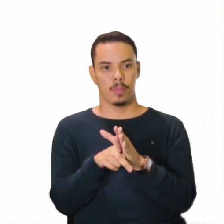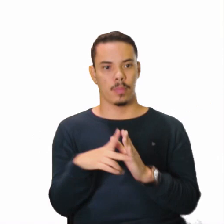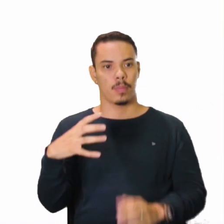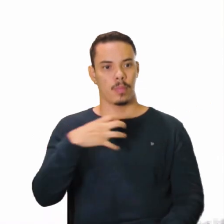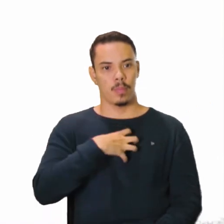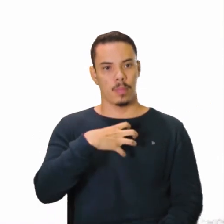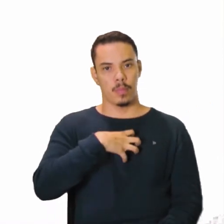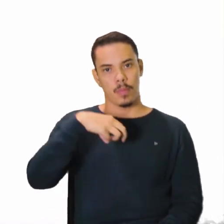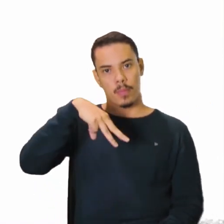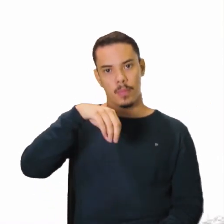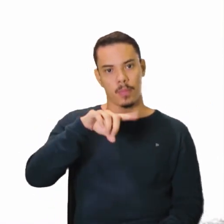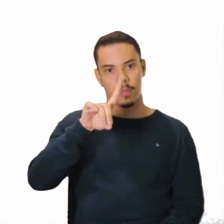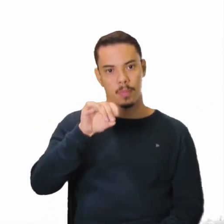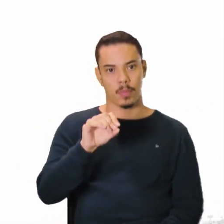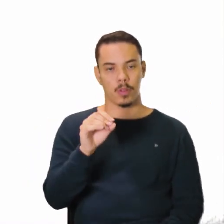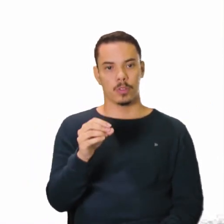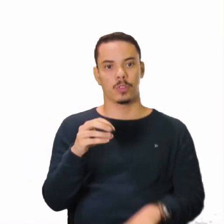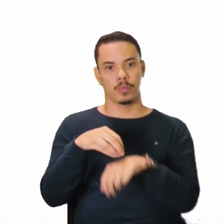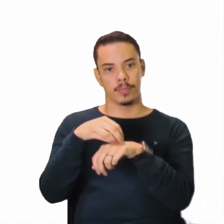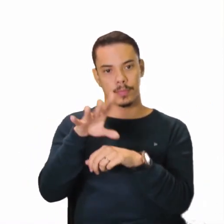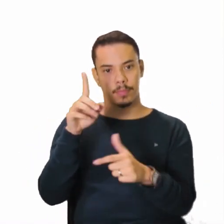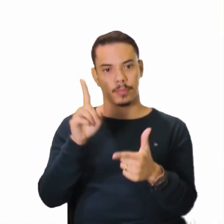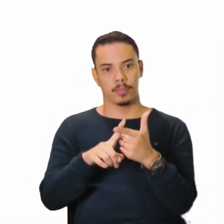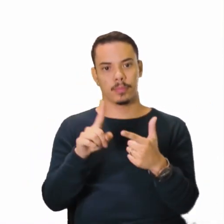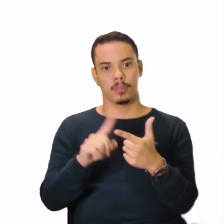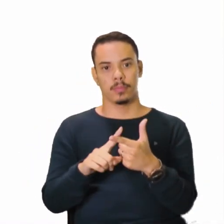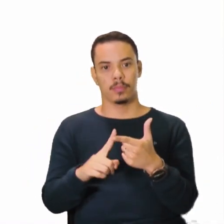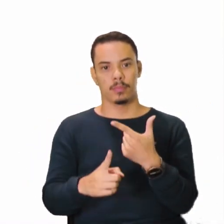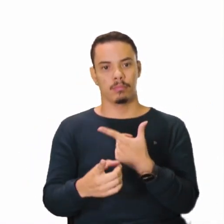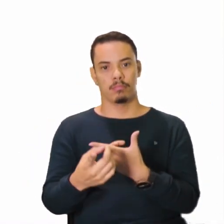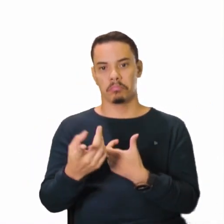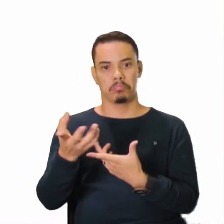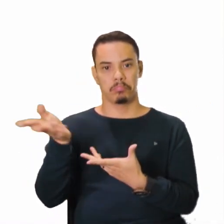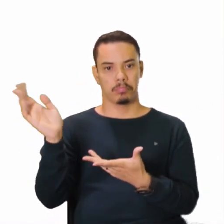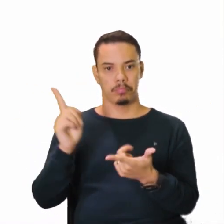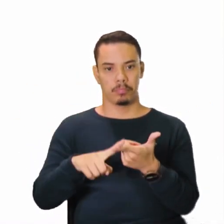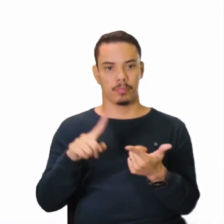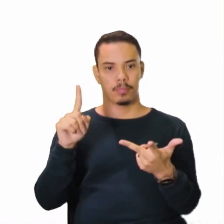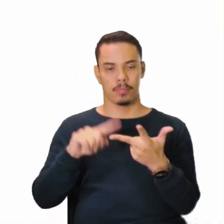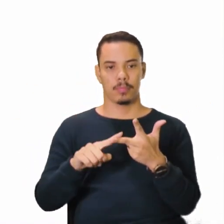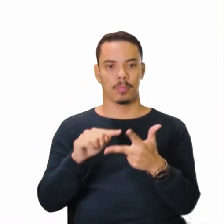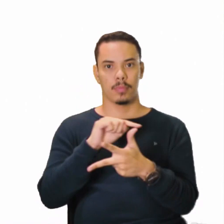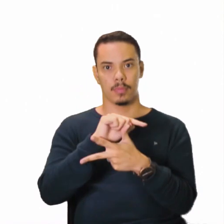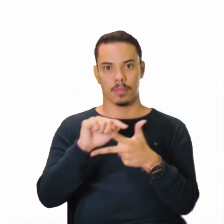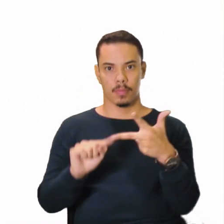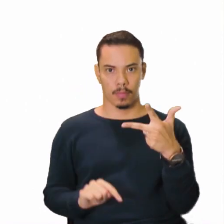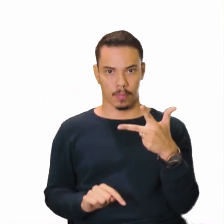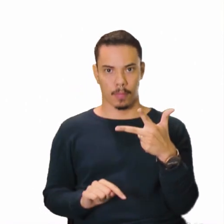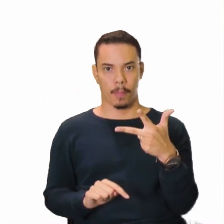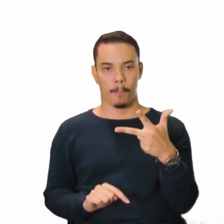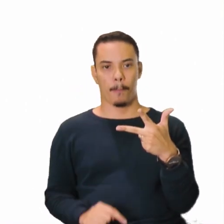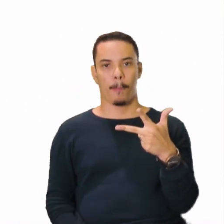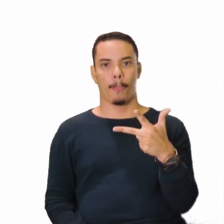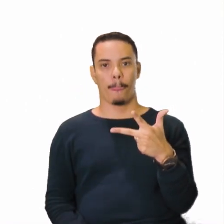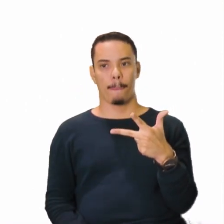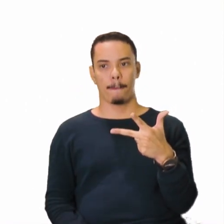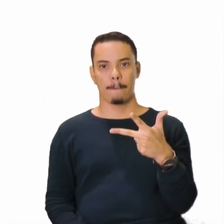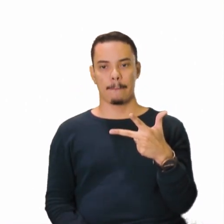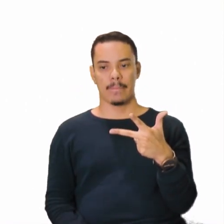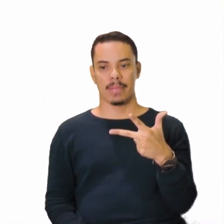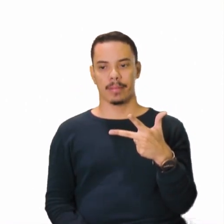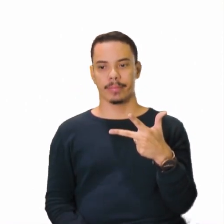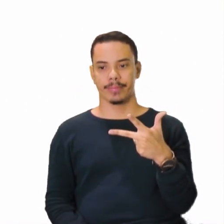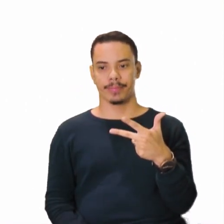modo indicativo, ao modo subjuntivo e ao modo imperativo, tá